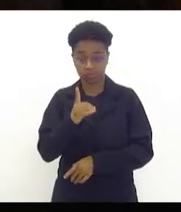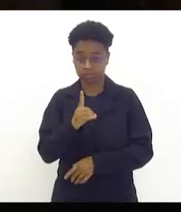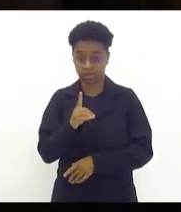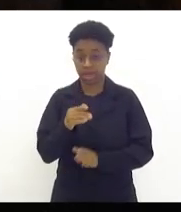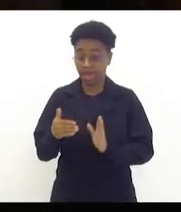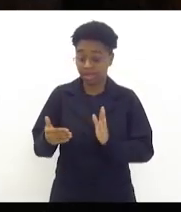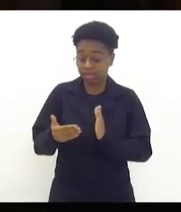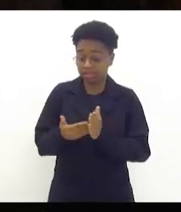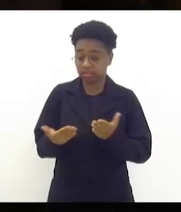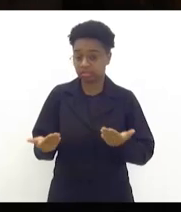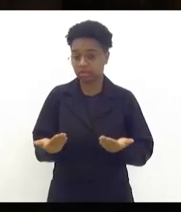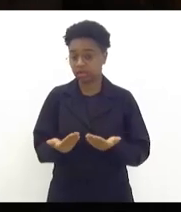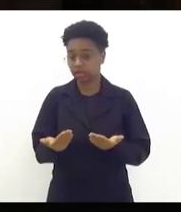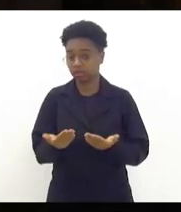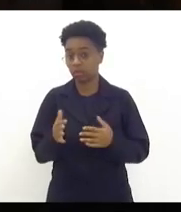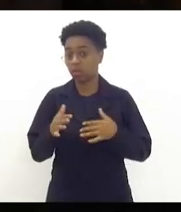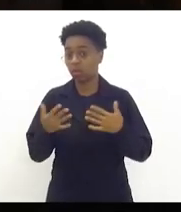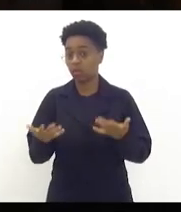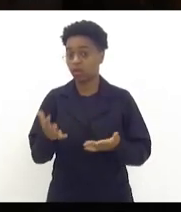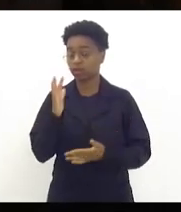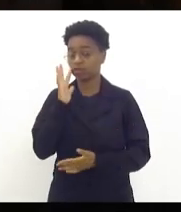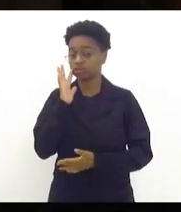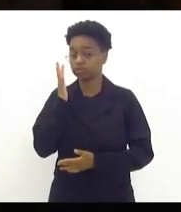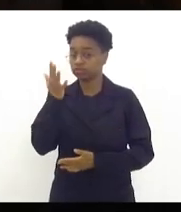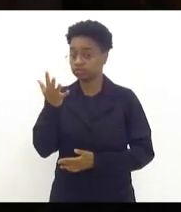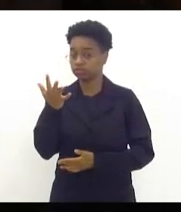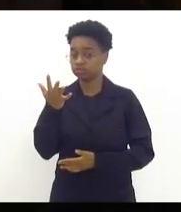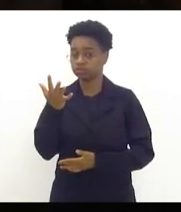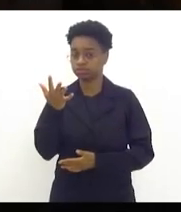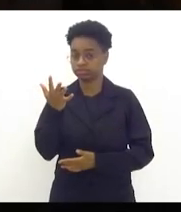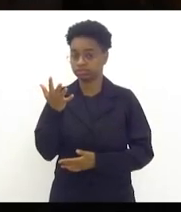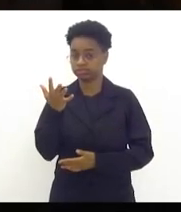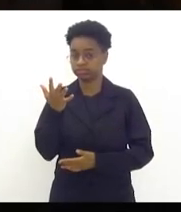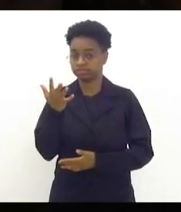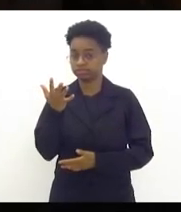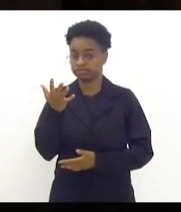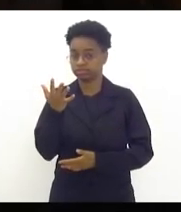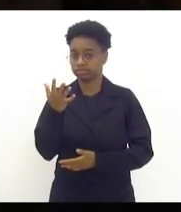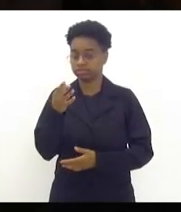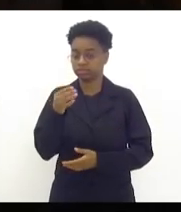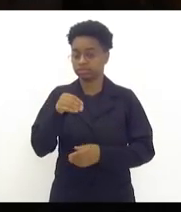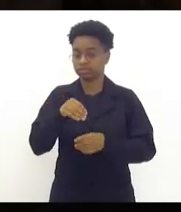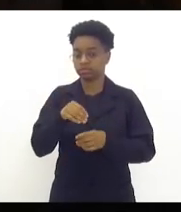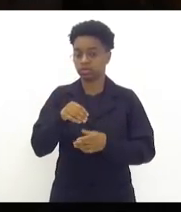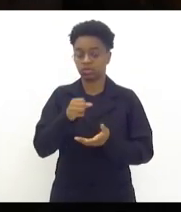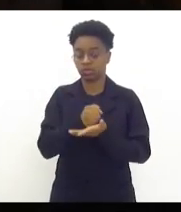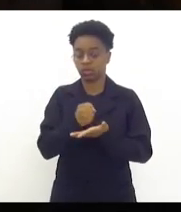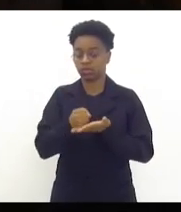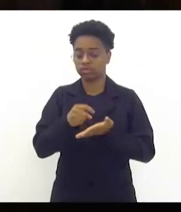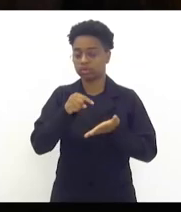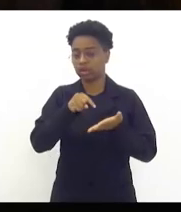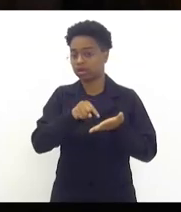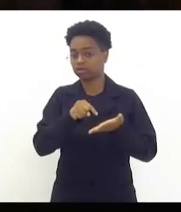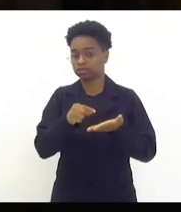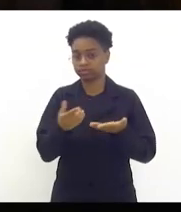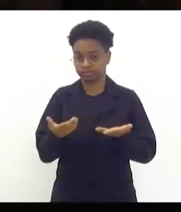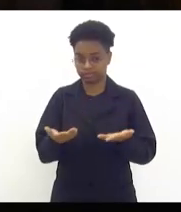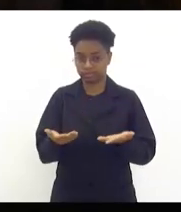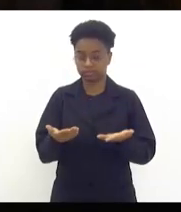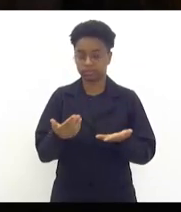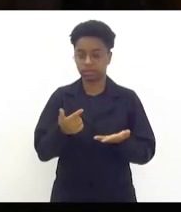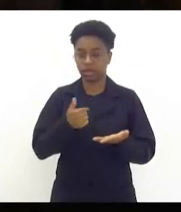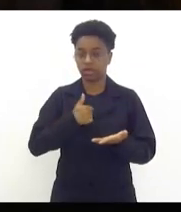hoje, qual é a solução mediadora encontrada. Então, eu queria fazer